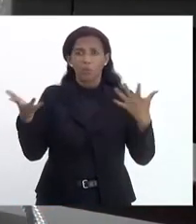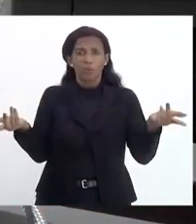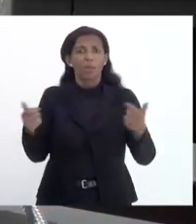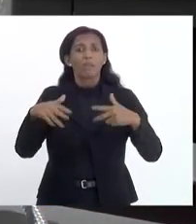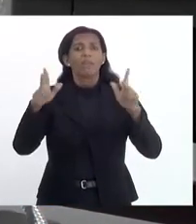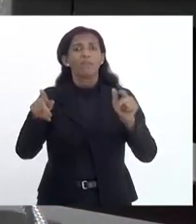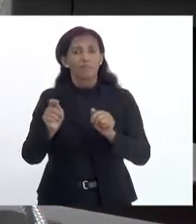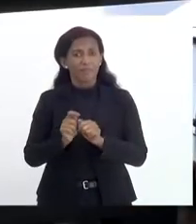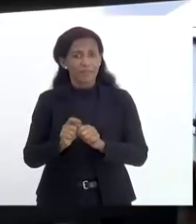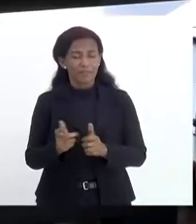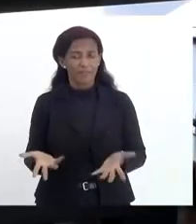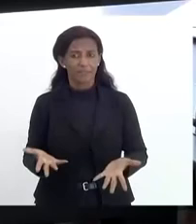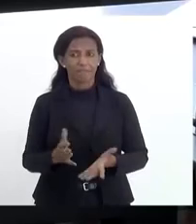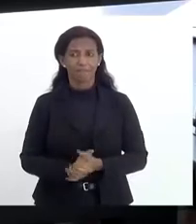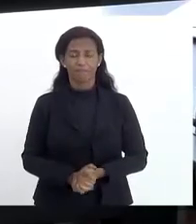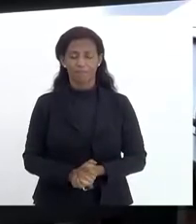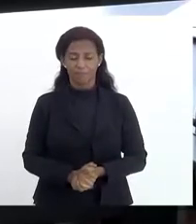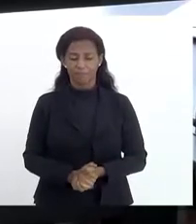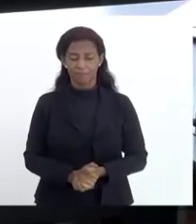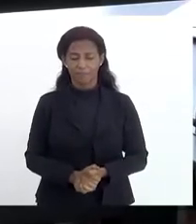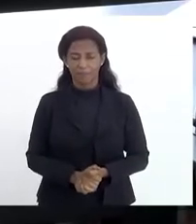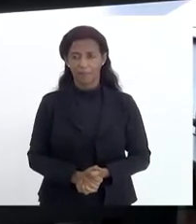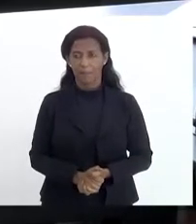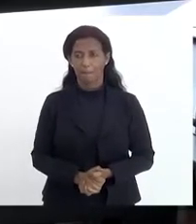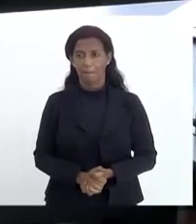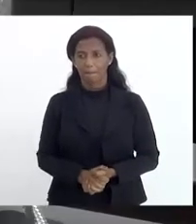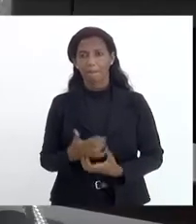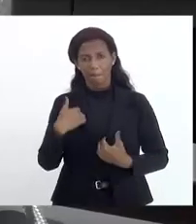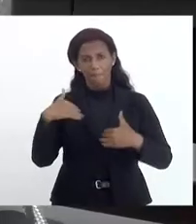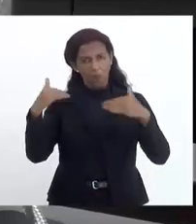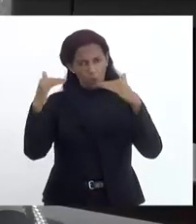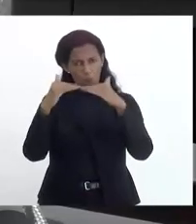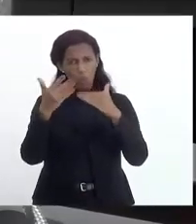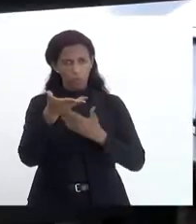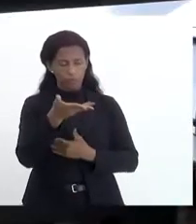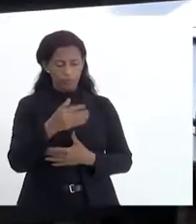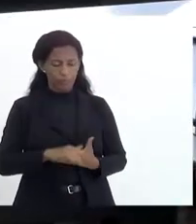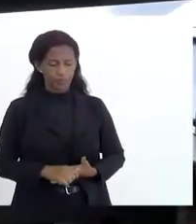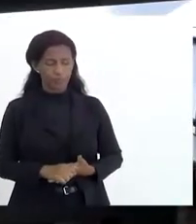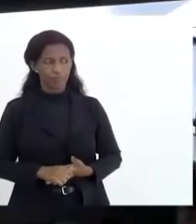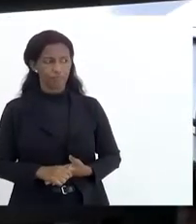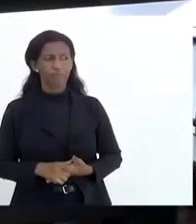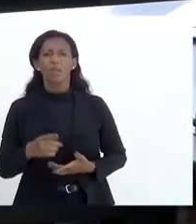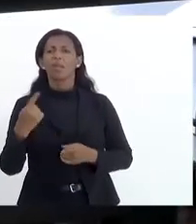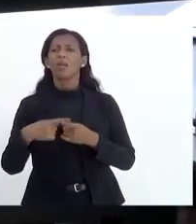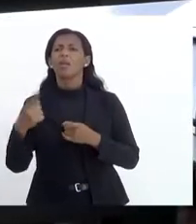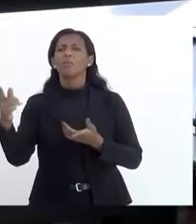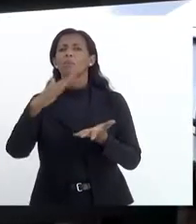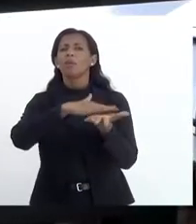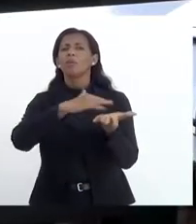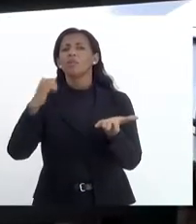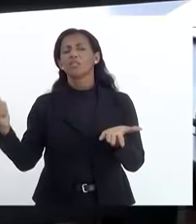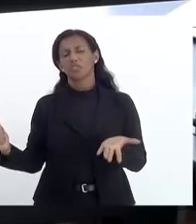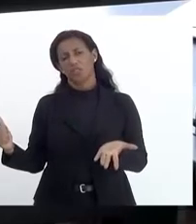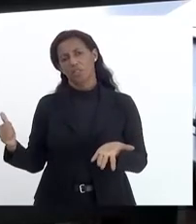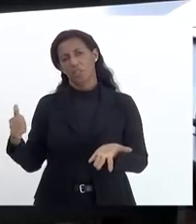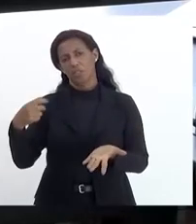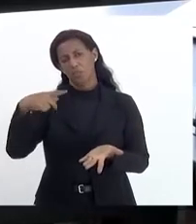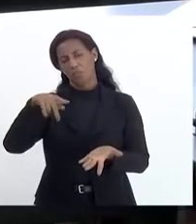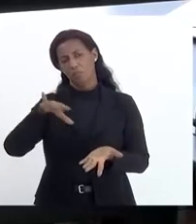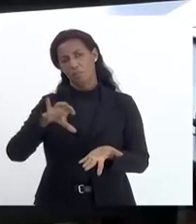Vossa Excelência. Mas eu concordo com o seu argumento. Por que o senhor não retira de pauta